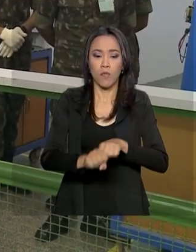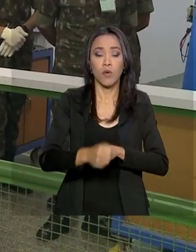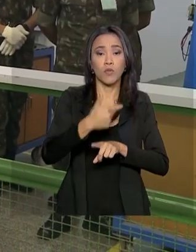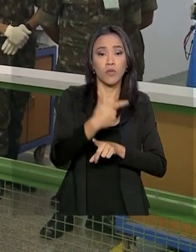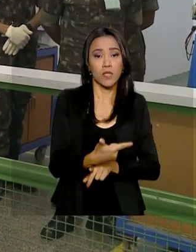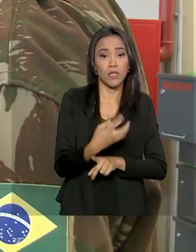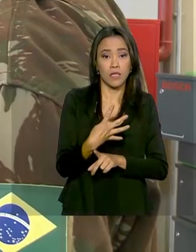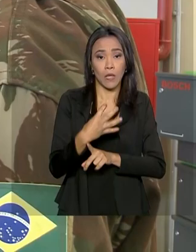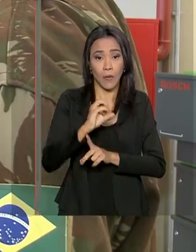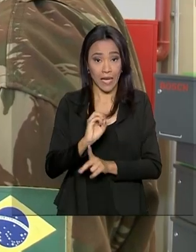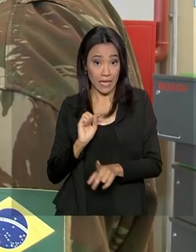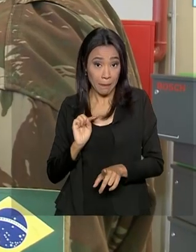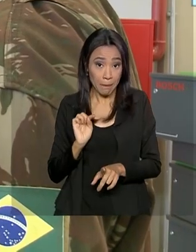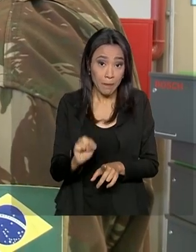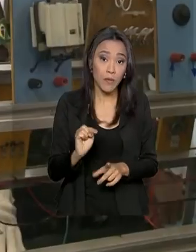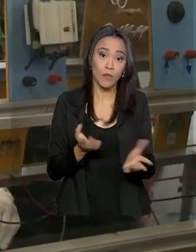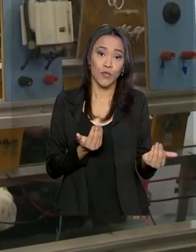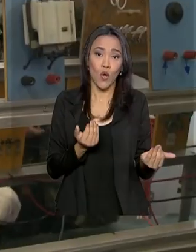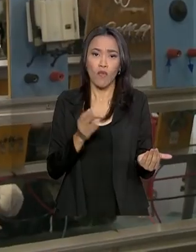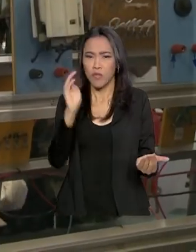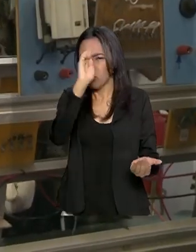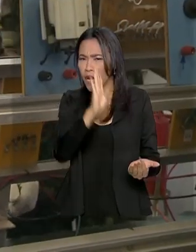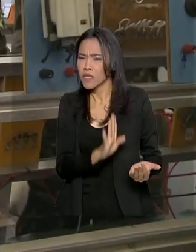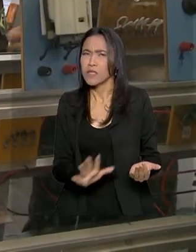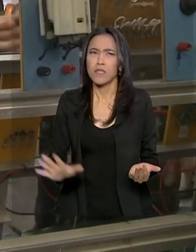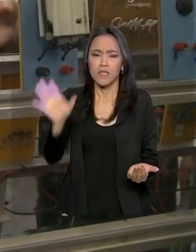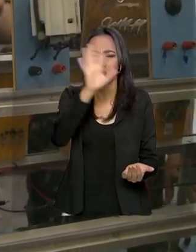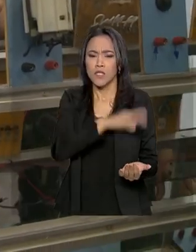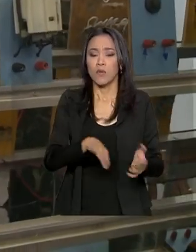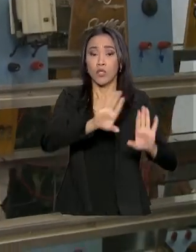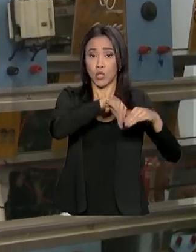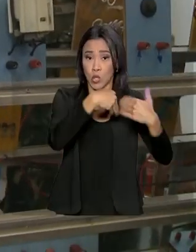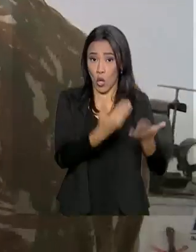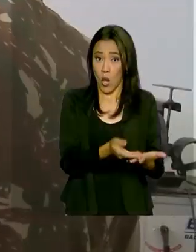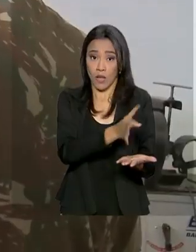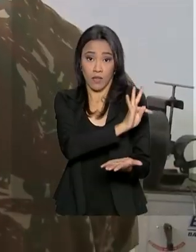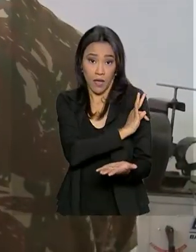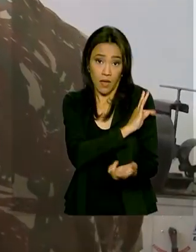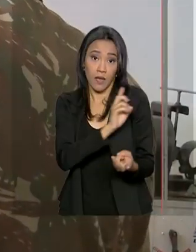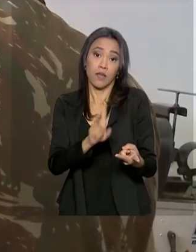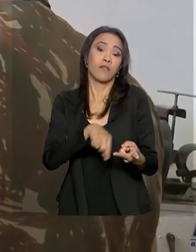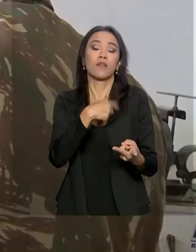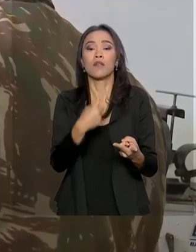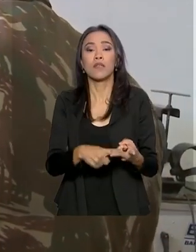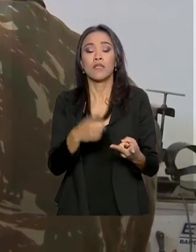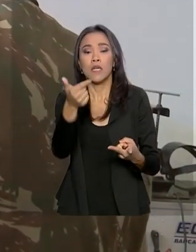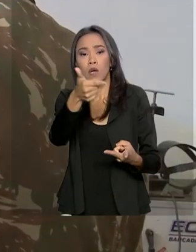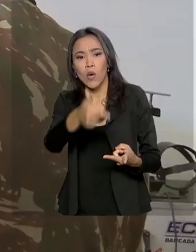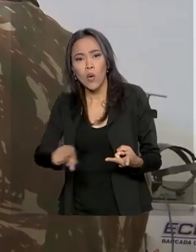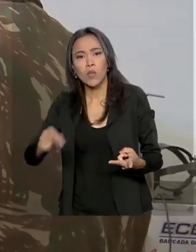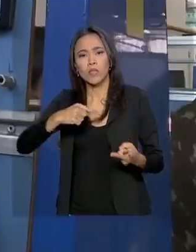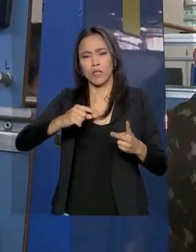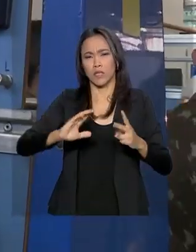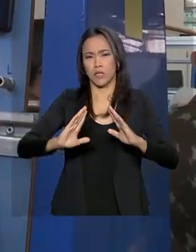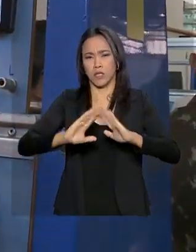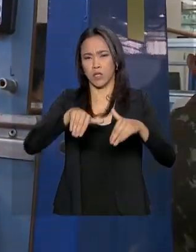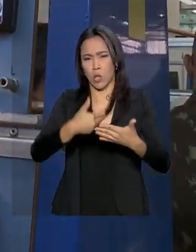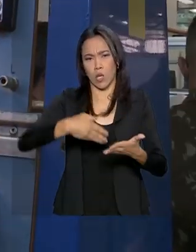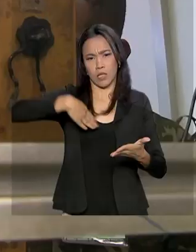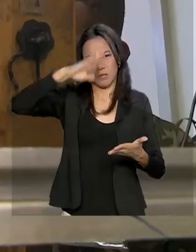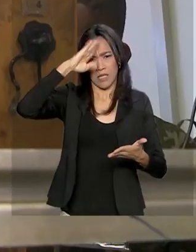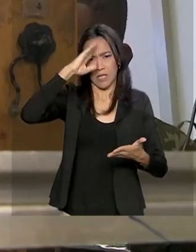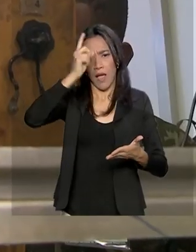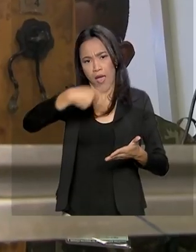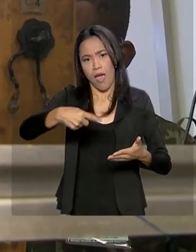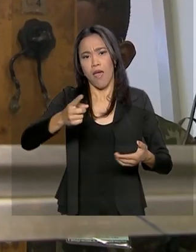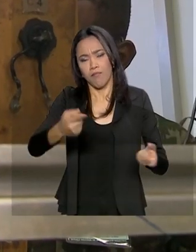mil jovens em todo o país. Escolas técnicas do Sistema S e instituições civis e militares são parceiras